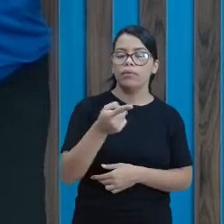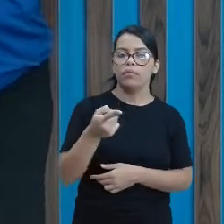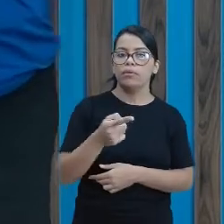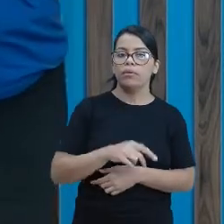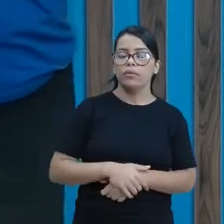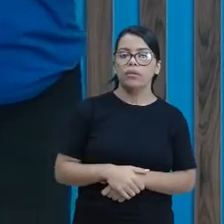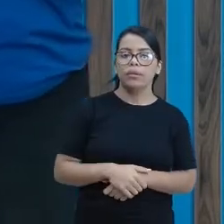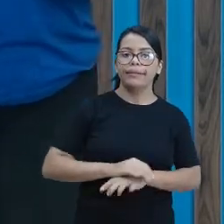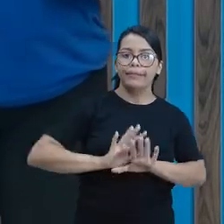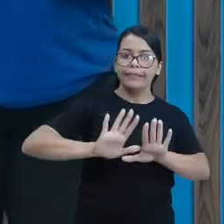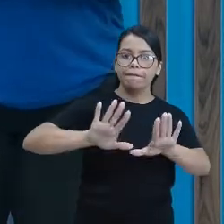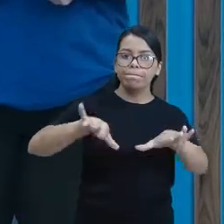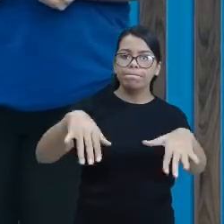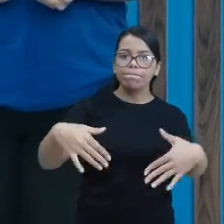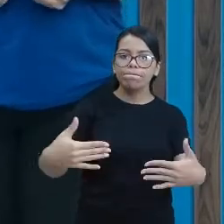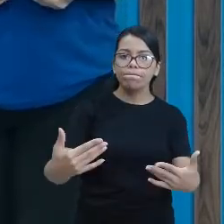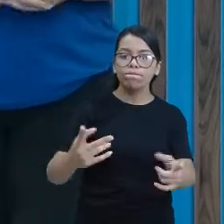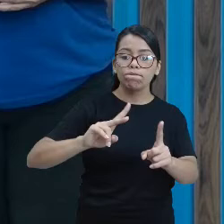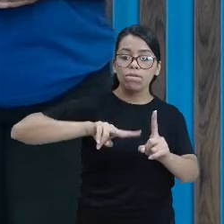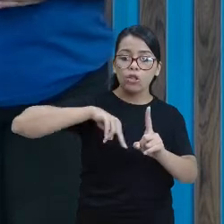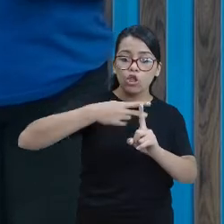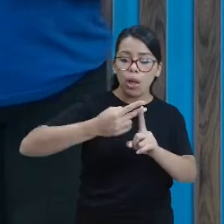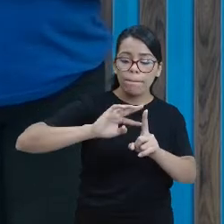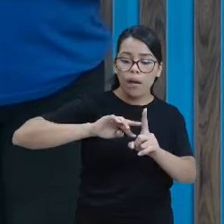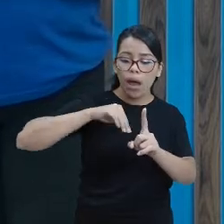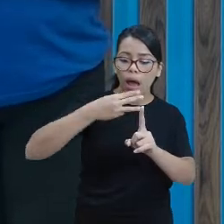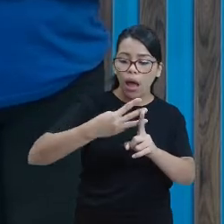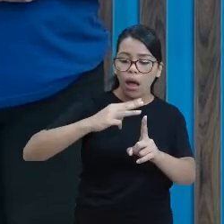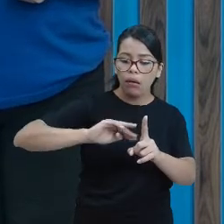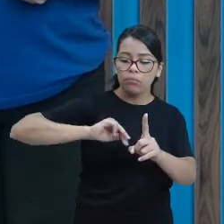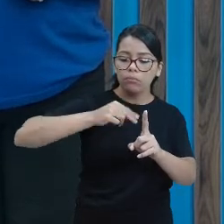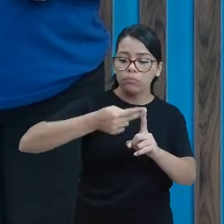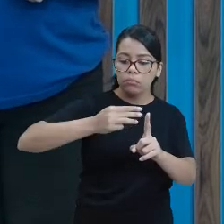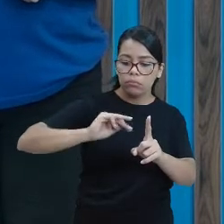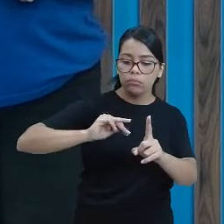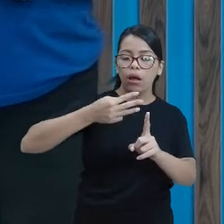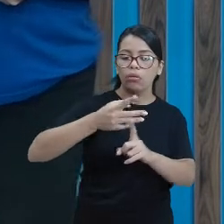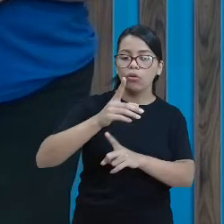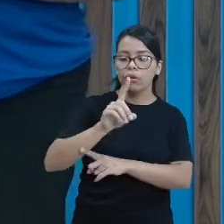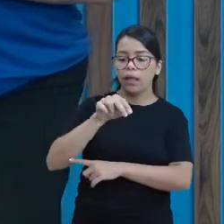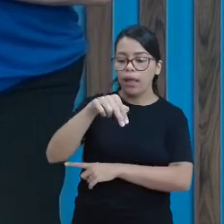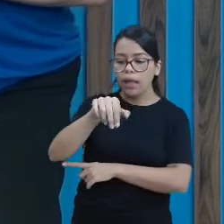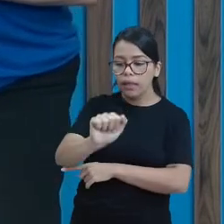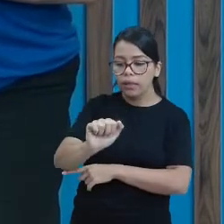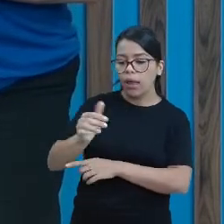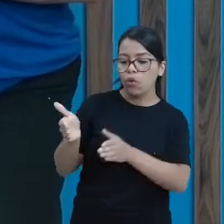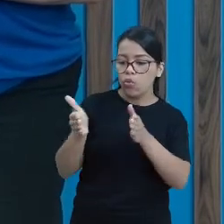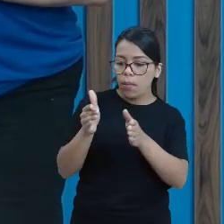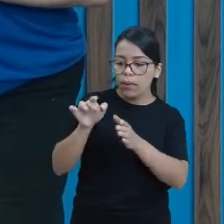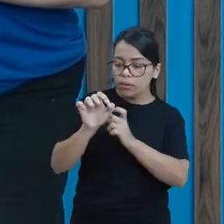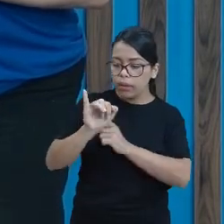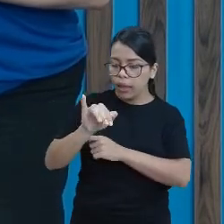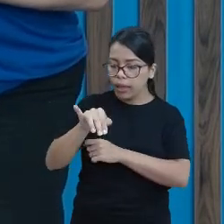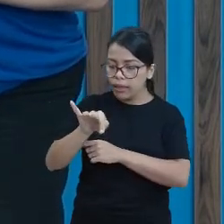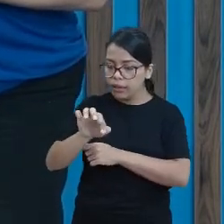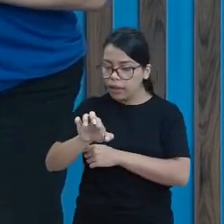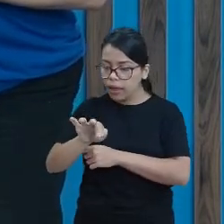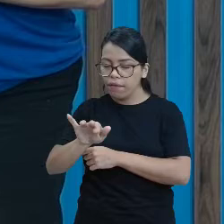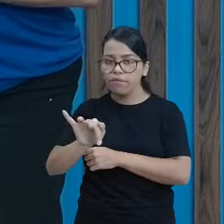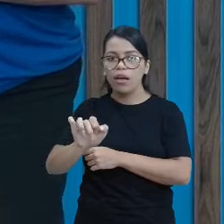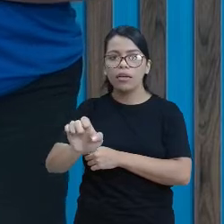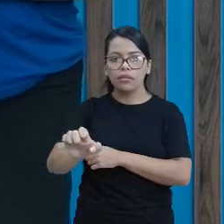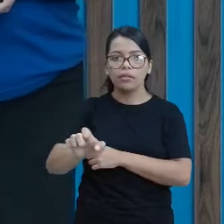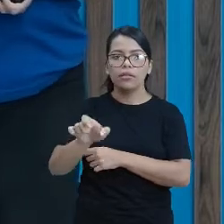essa replicação ou duplicação do DNA, ela vai ocorrer na parte da intérfase, nessa etapa, né? E essa etapa